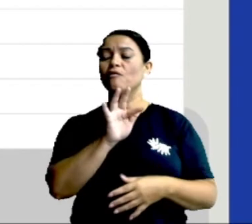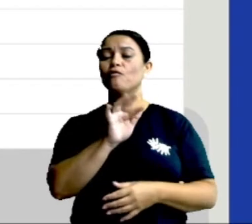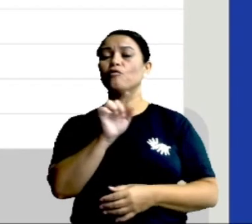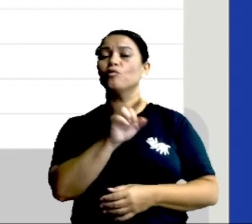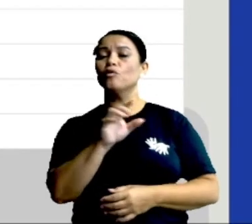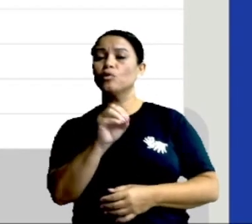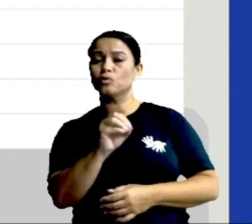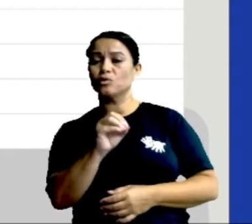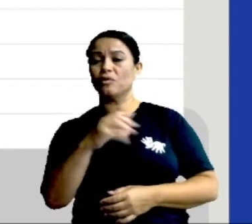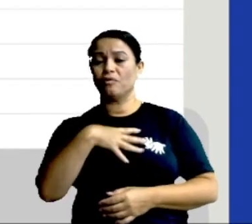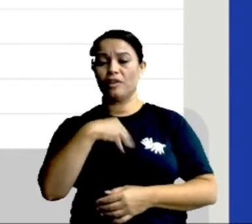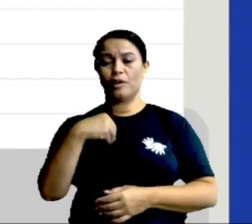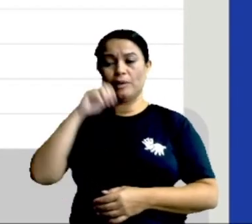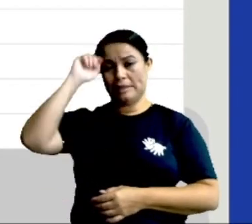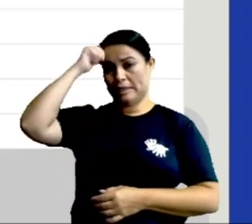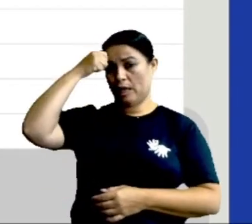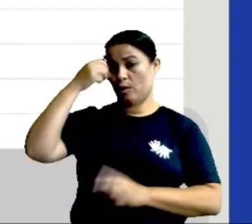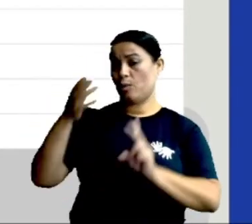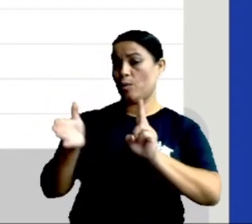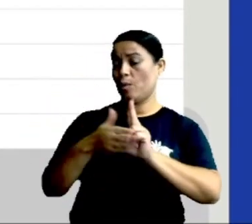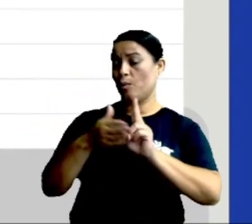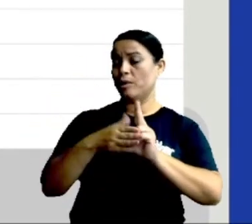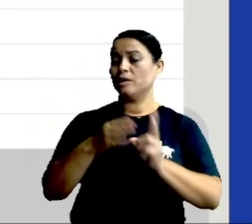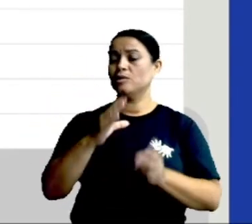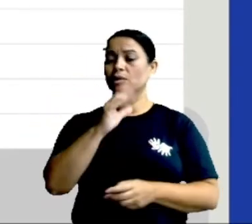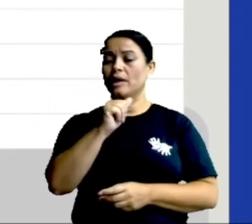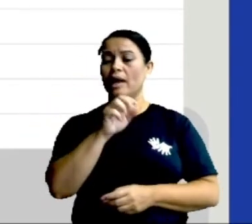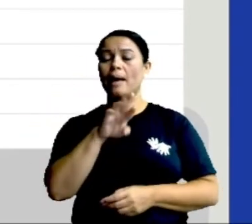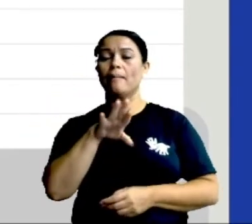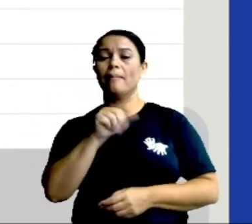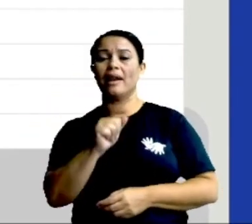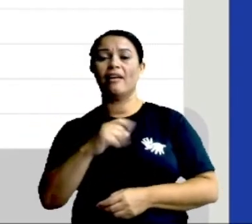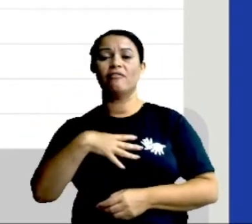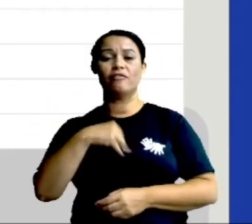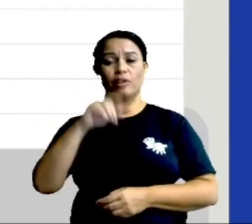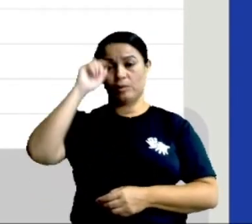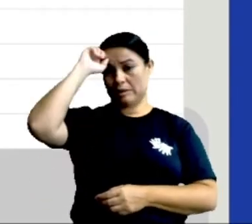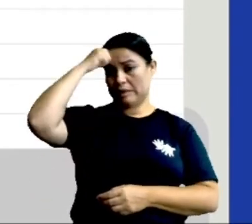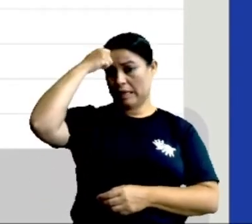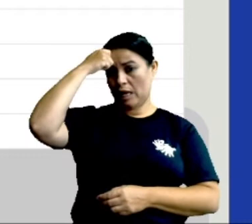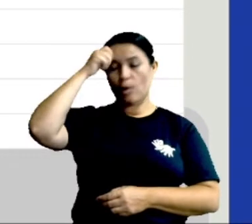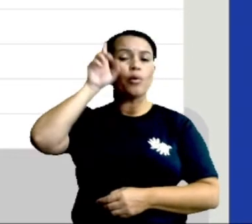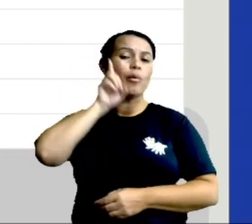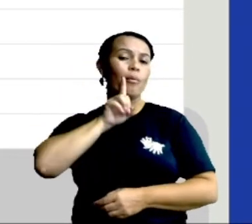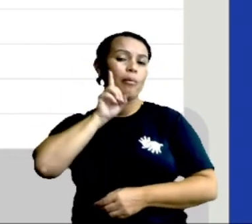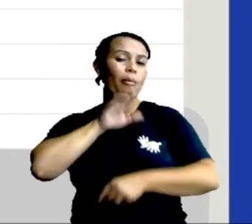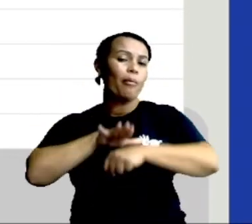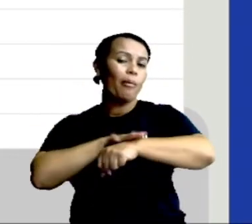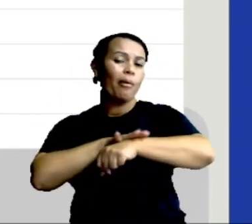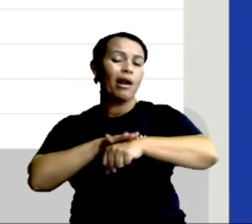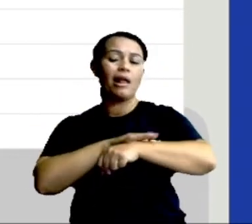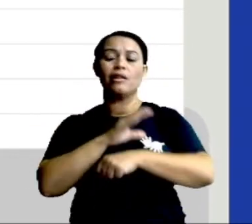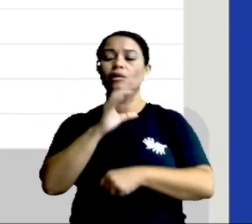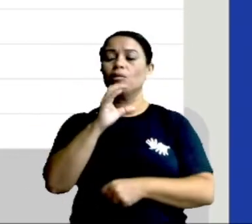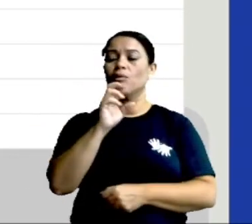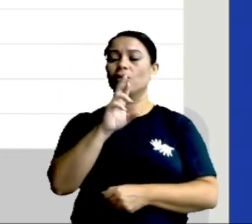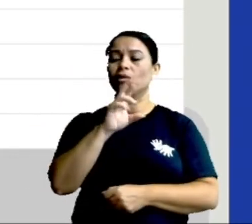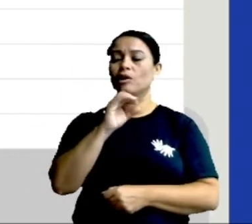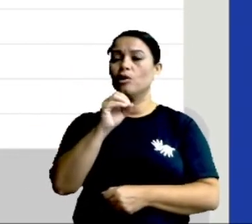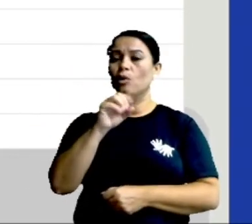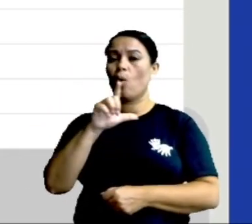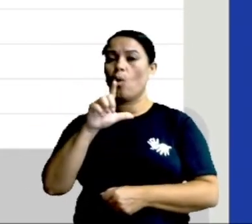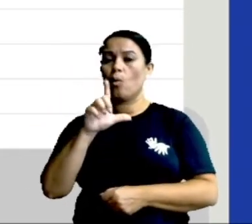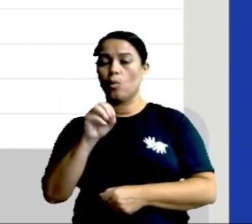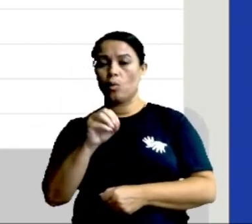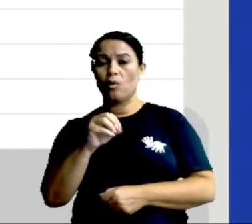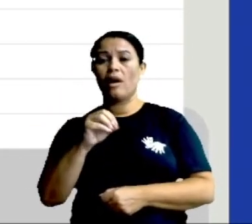de negro com o índio. O cabra era o filho de negro com o mulato. E o crioulo era o filho